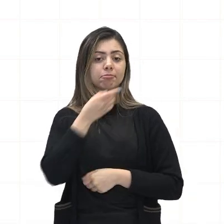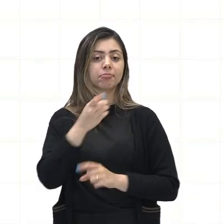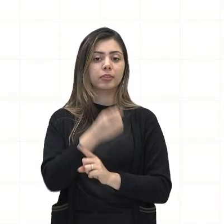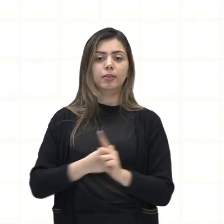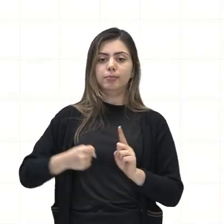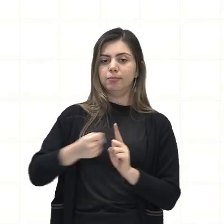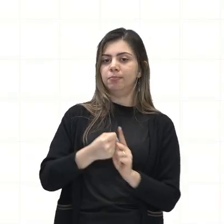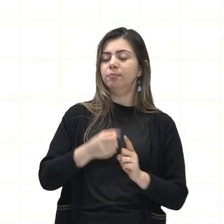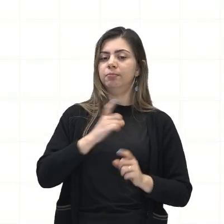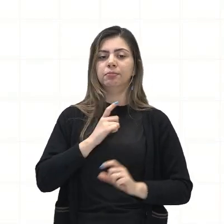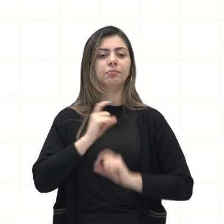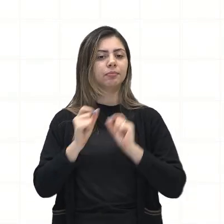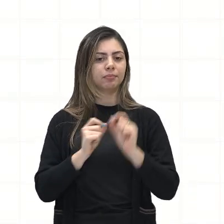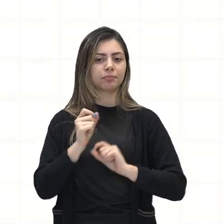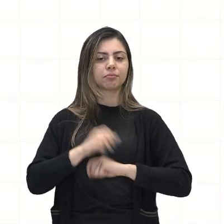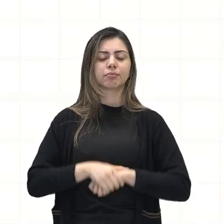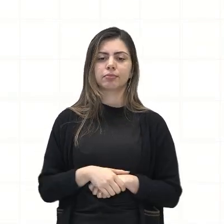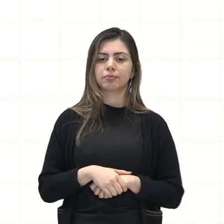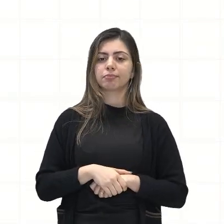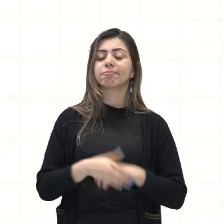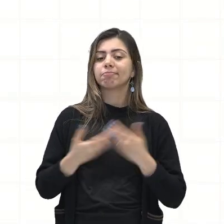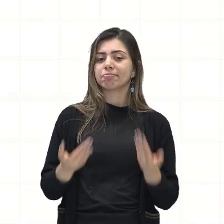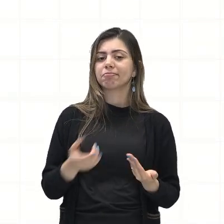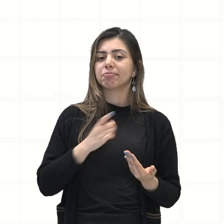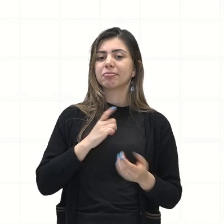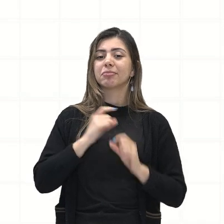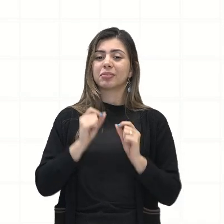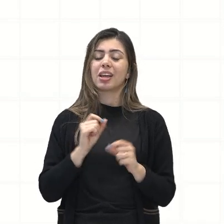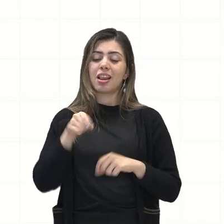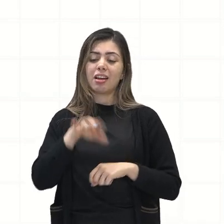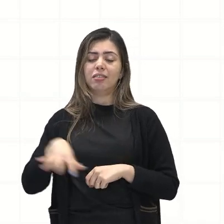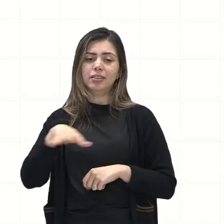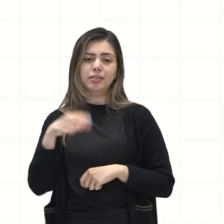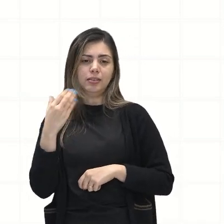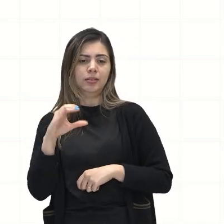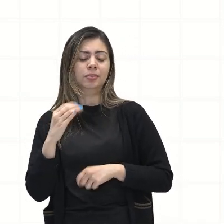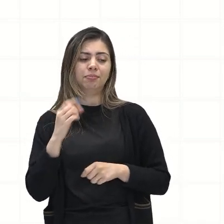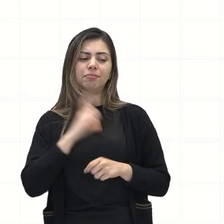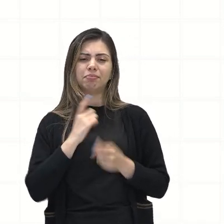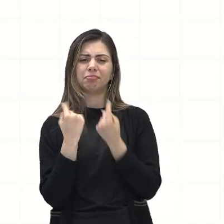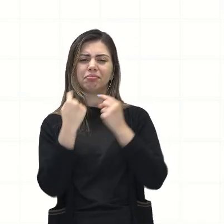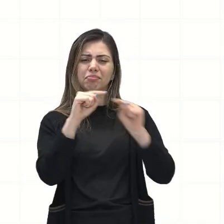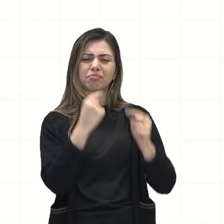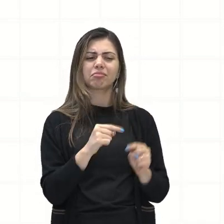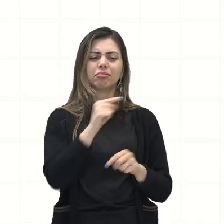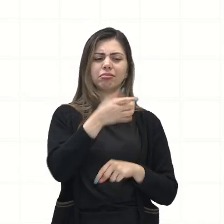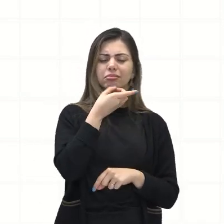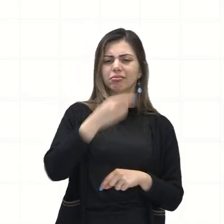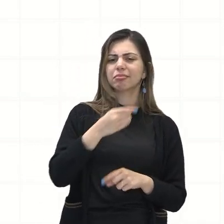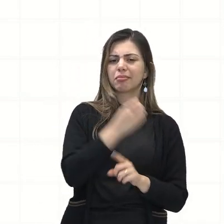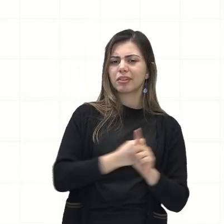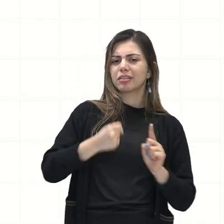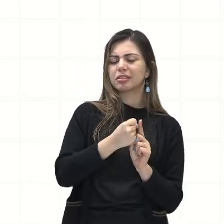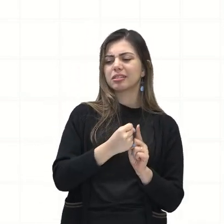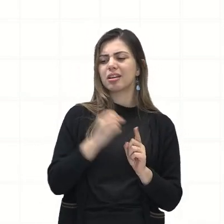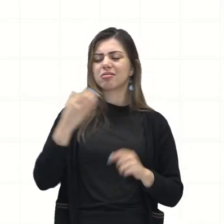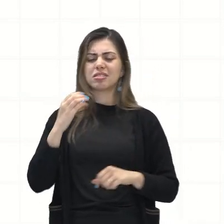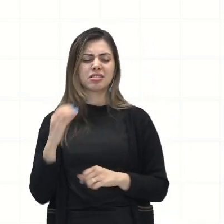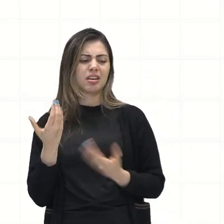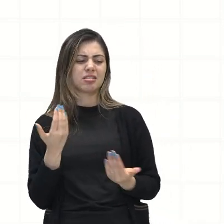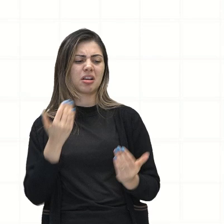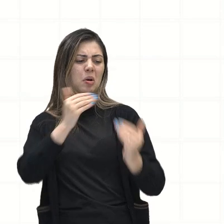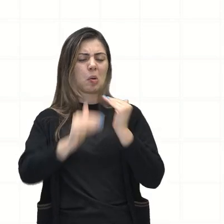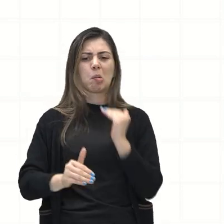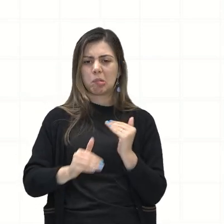né, ele foi amplamente criticado e rejeitado por cientistas,